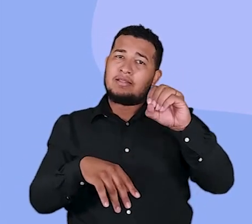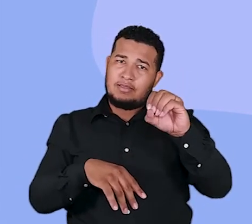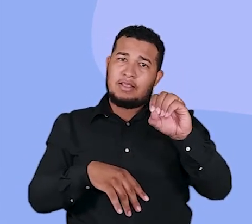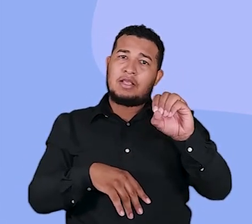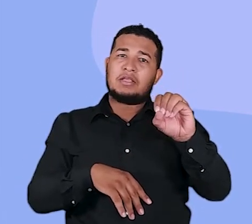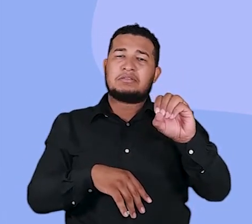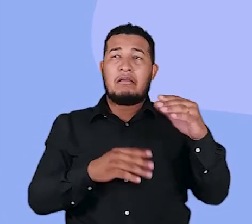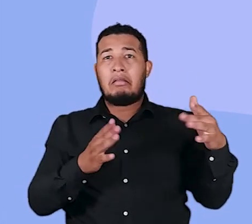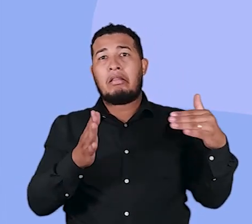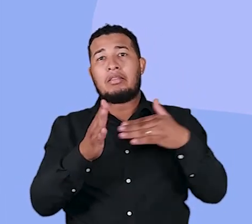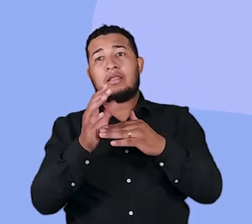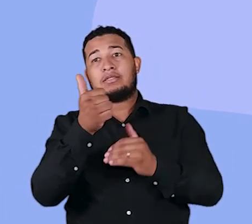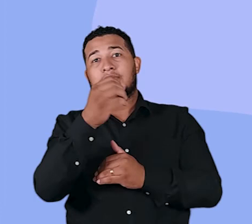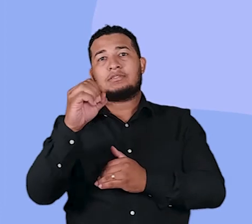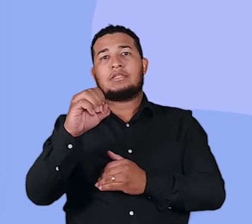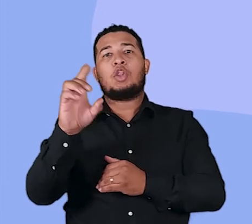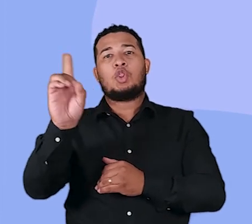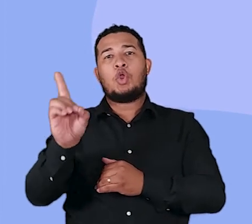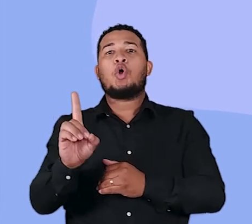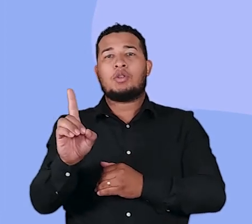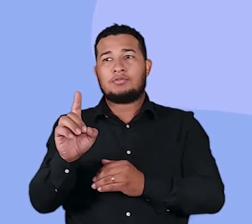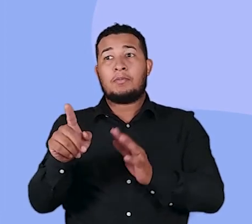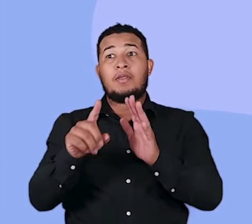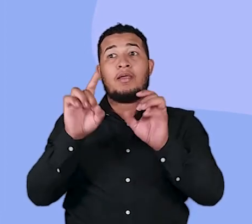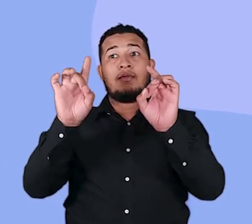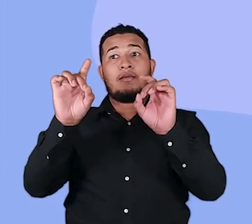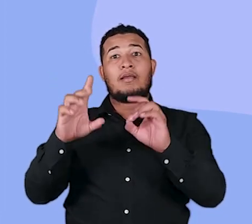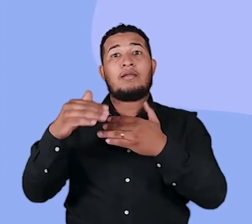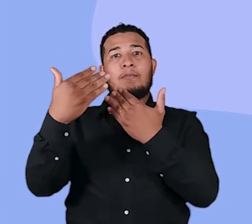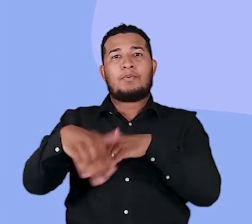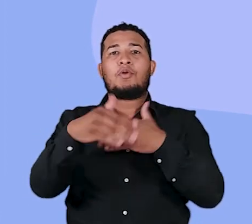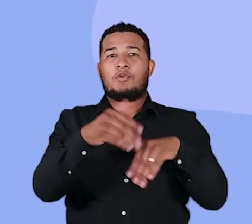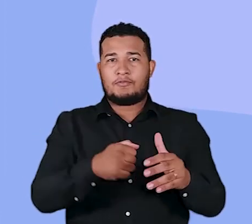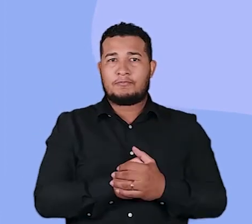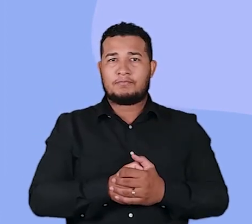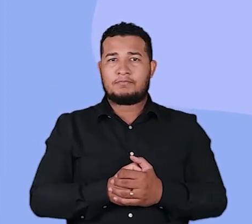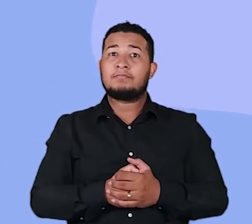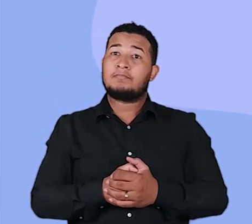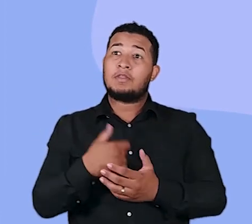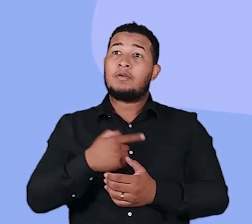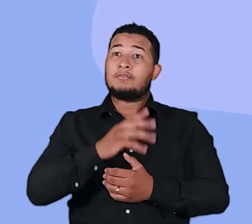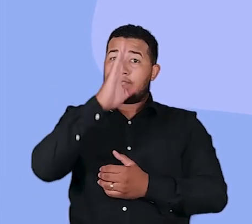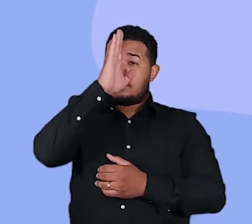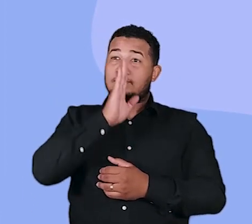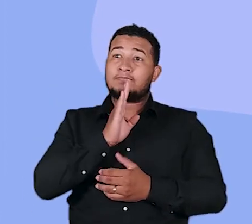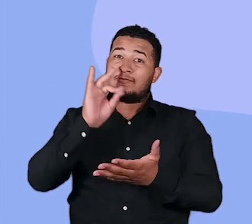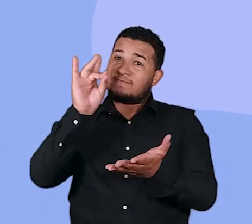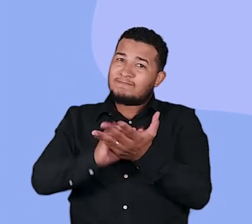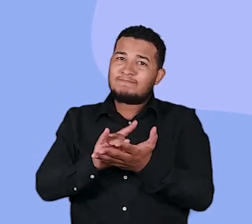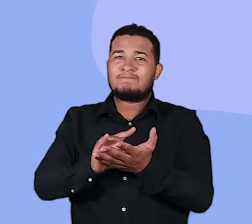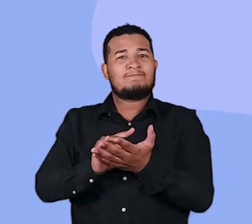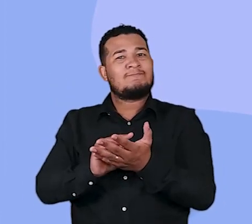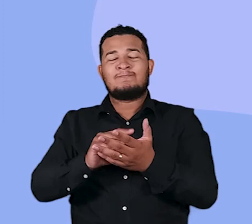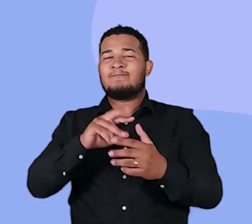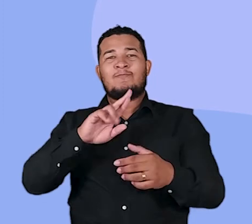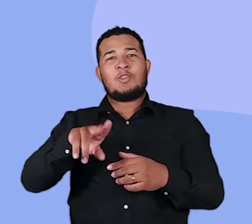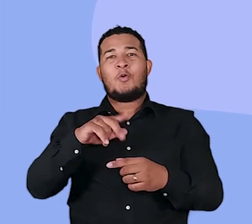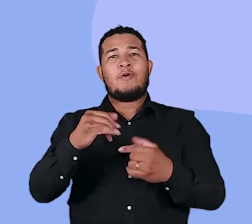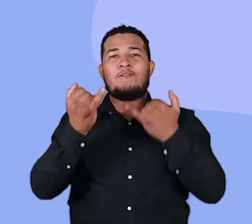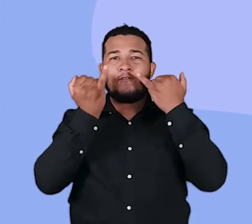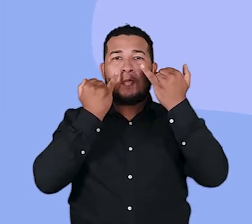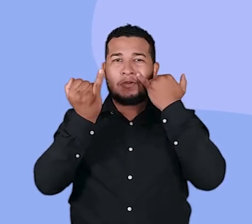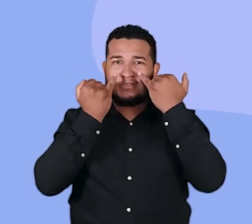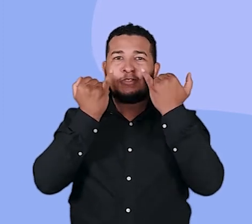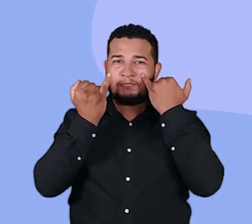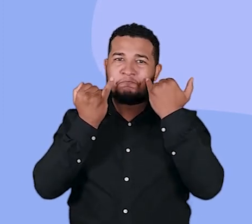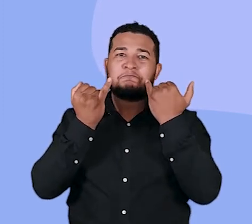10 a 100 dólares por cada exame. A gratuidade de acesso à universidade em linha não é compatível com a